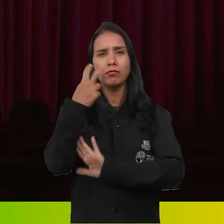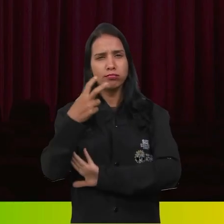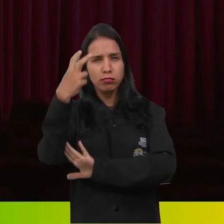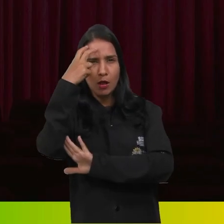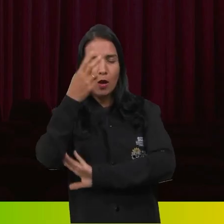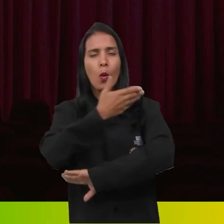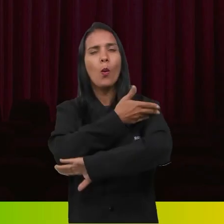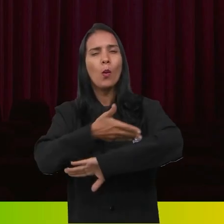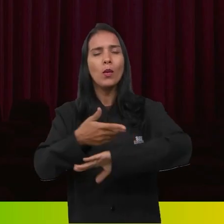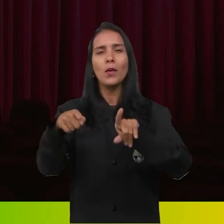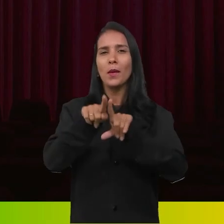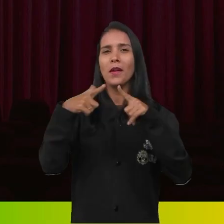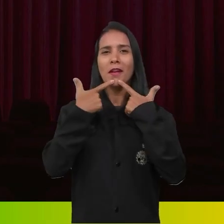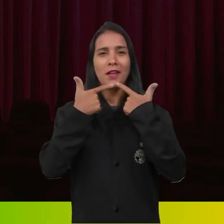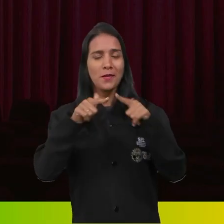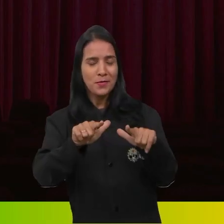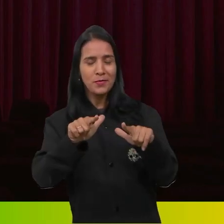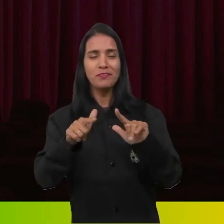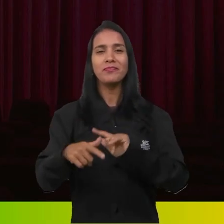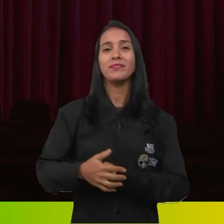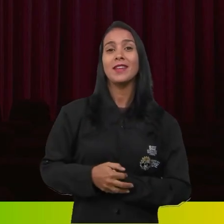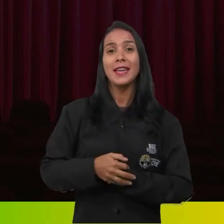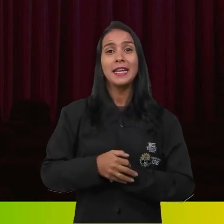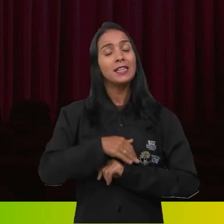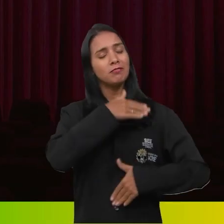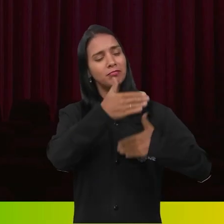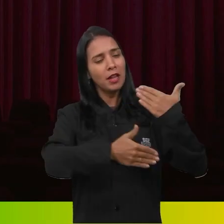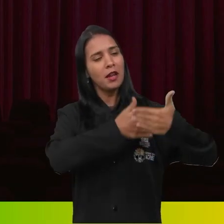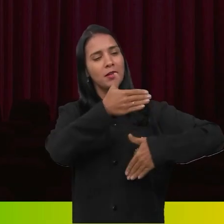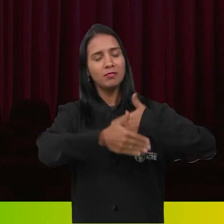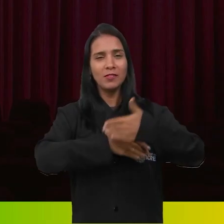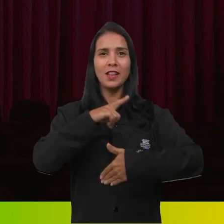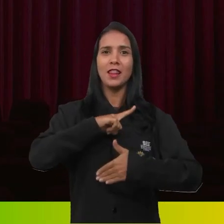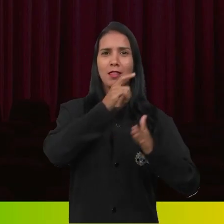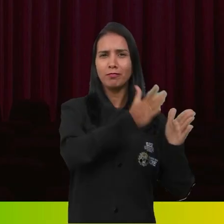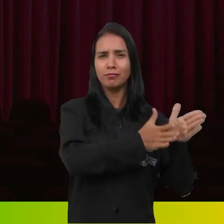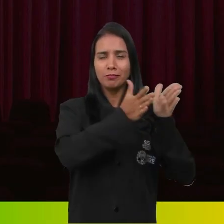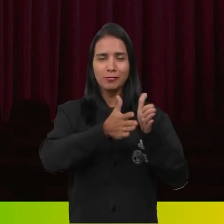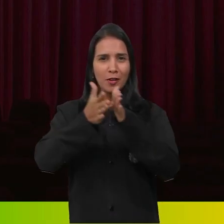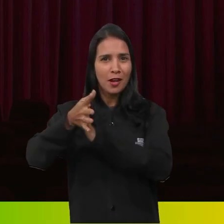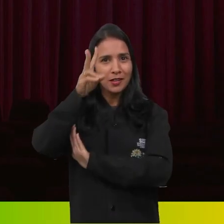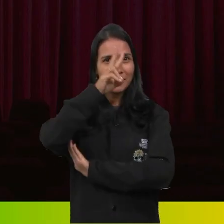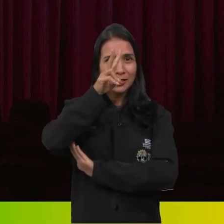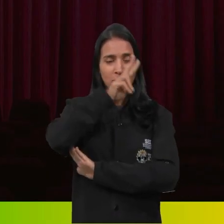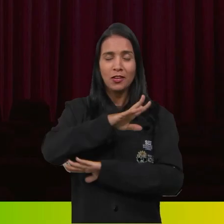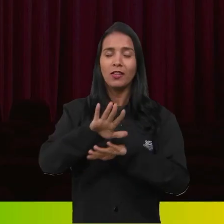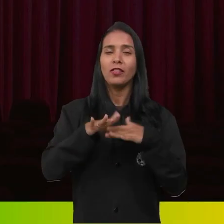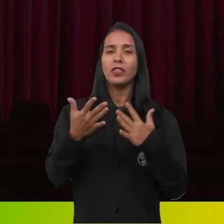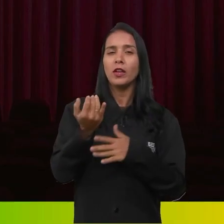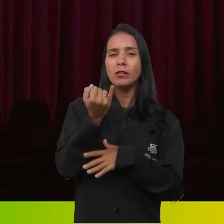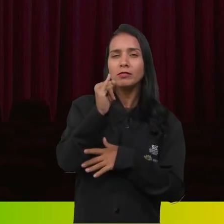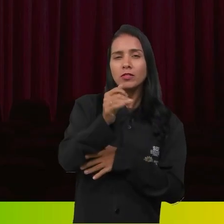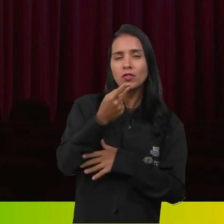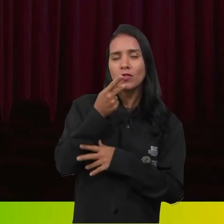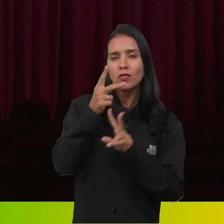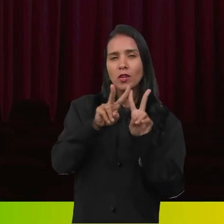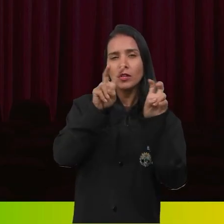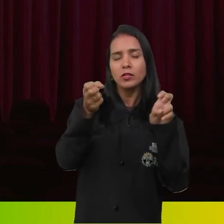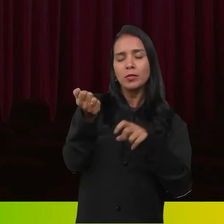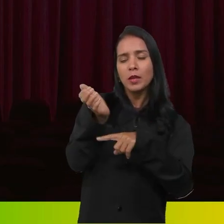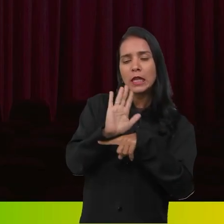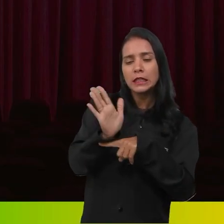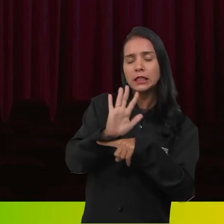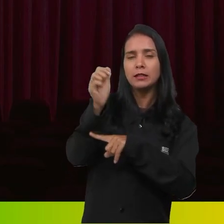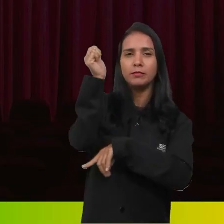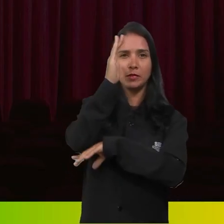dos brasileiros e passou por diferentes fases históricas. Então, quando a gente fala de cinema brasileiro, a gente fala